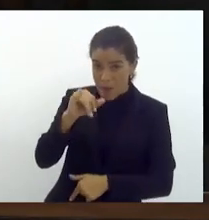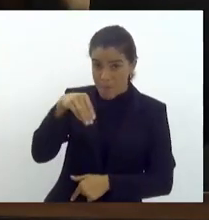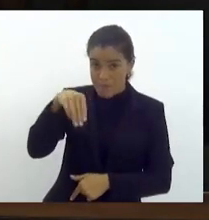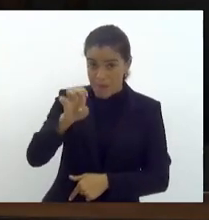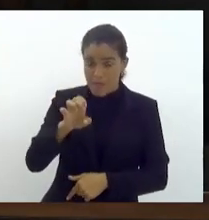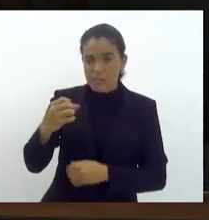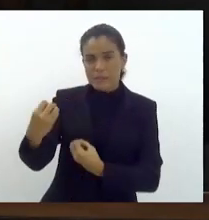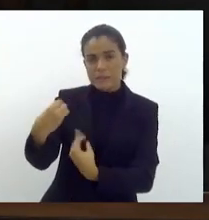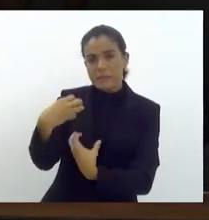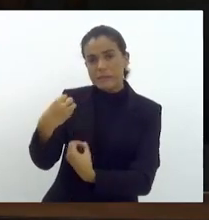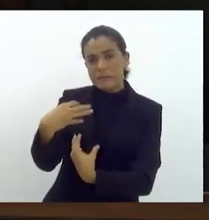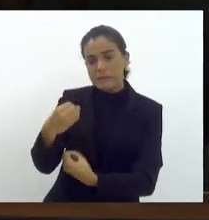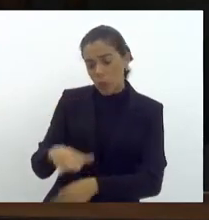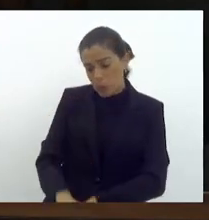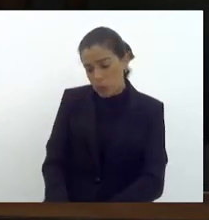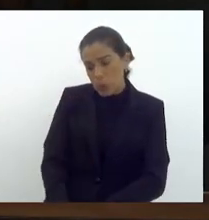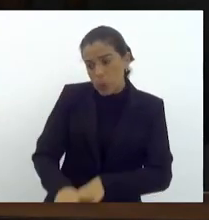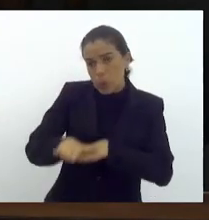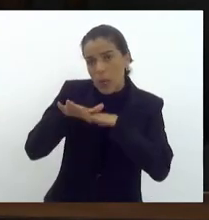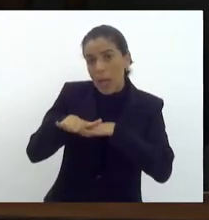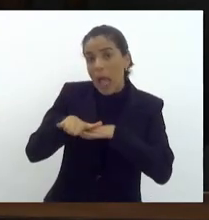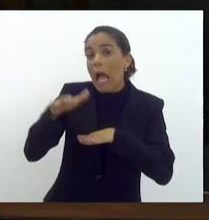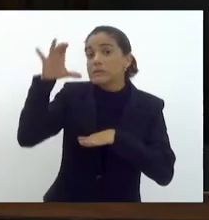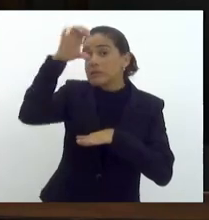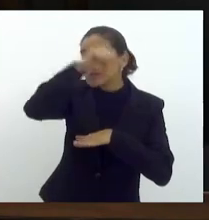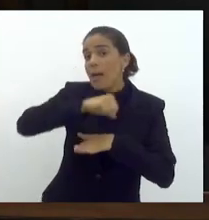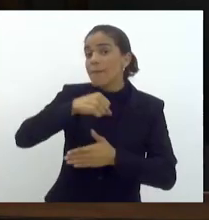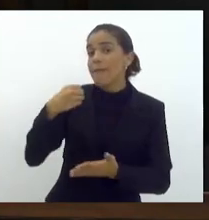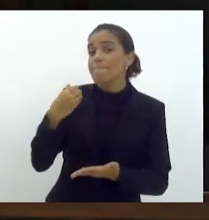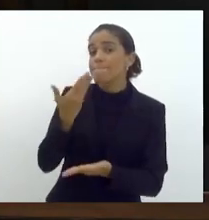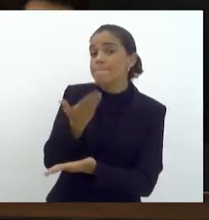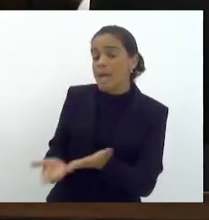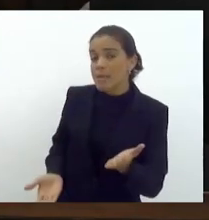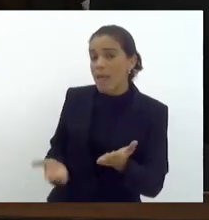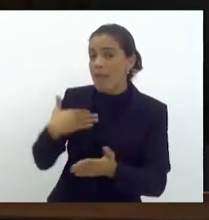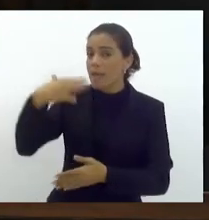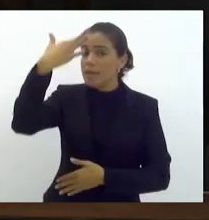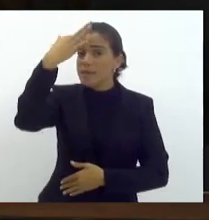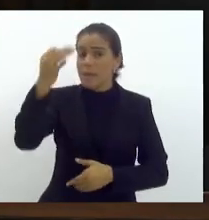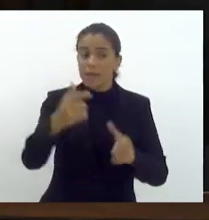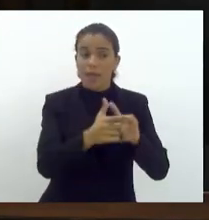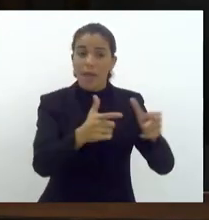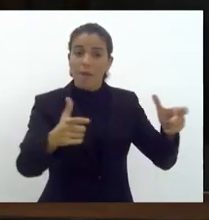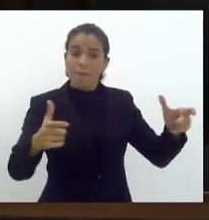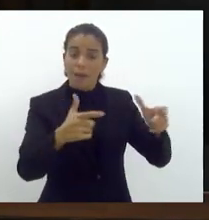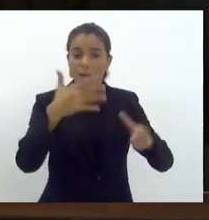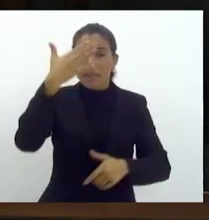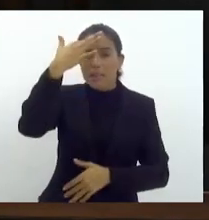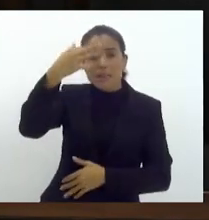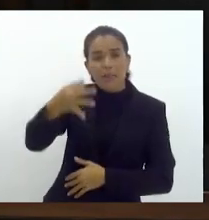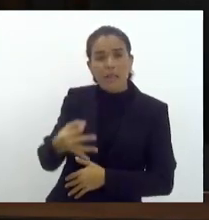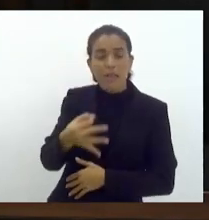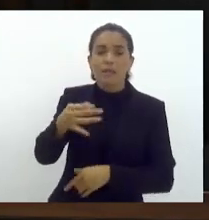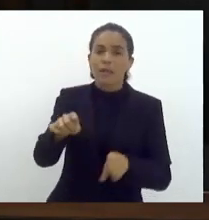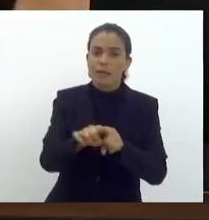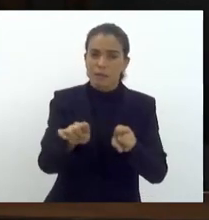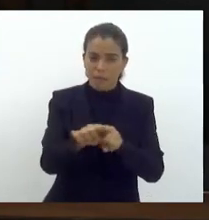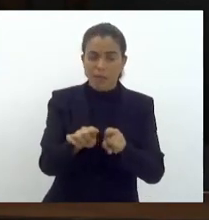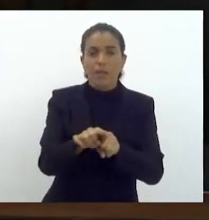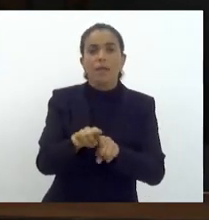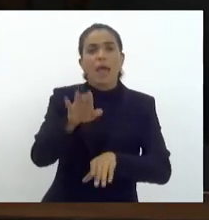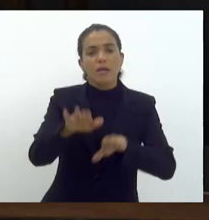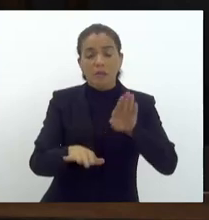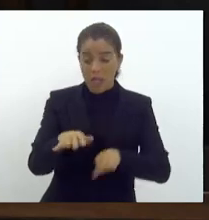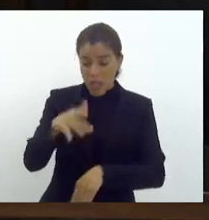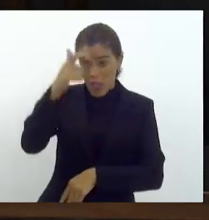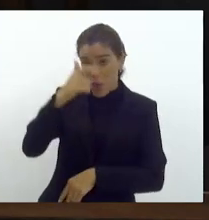me ensinou de berço a saber perder a saber entender a maioria a saber entender inclusive que às vezes eu tô